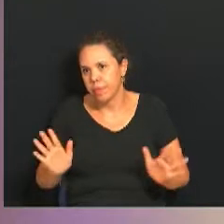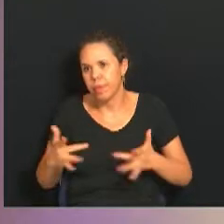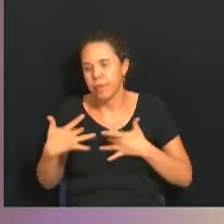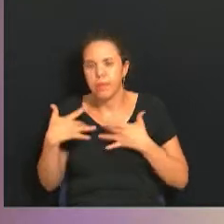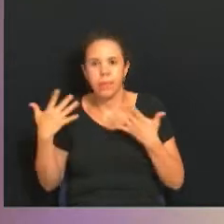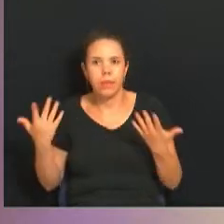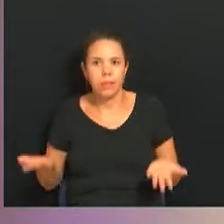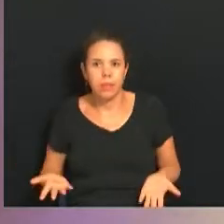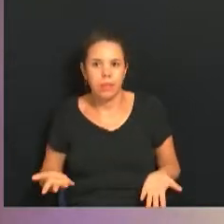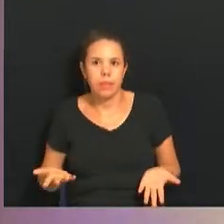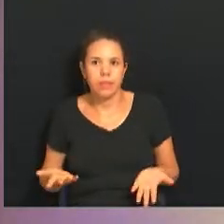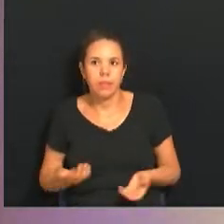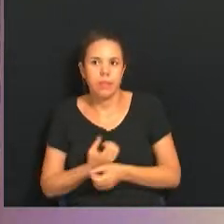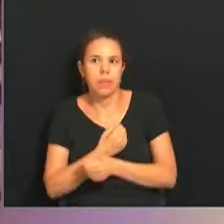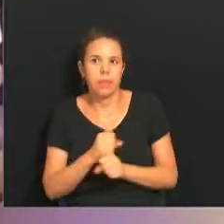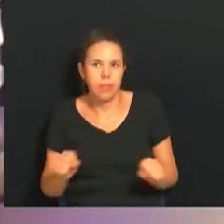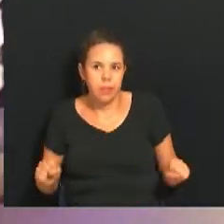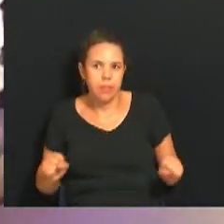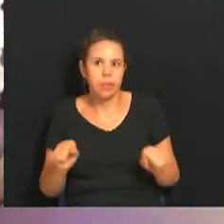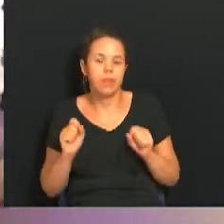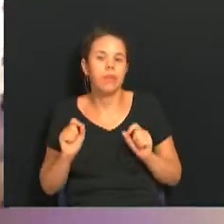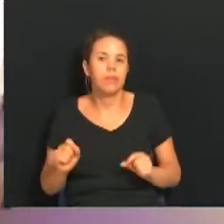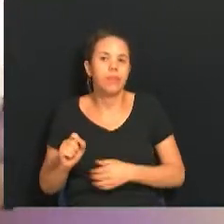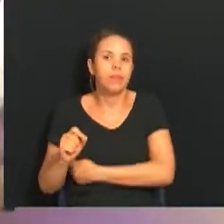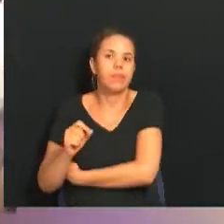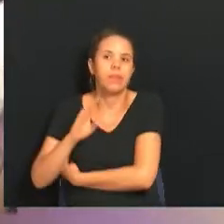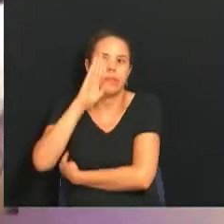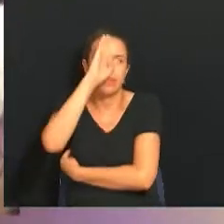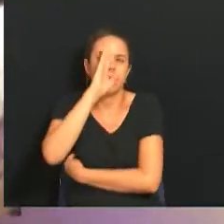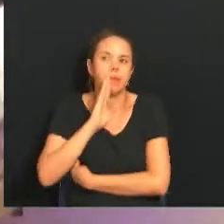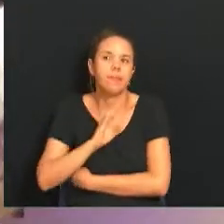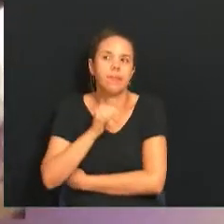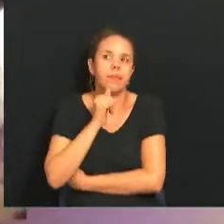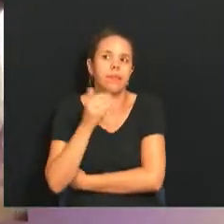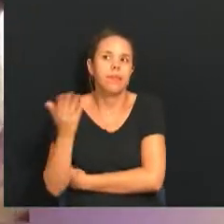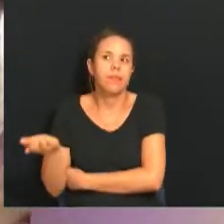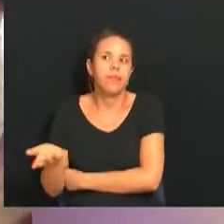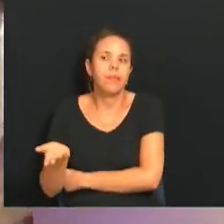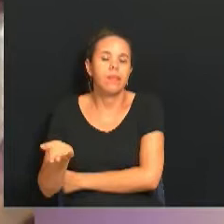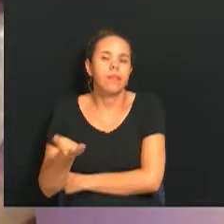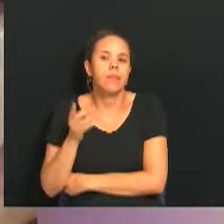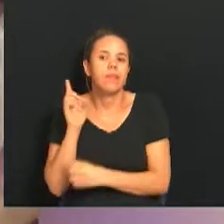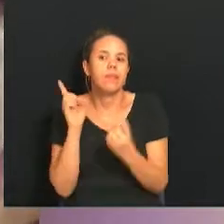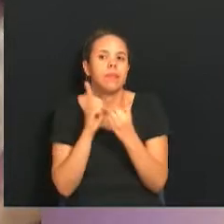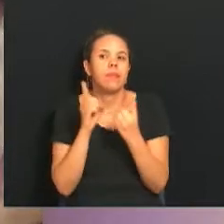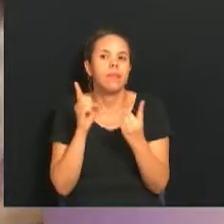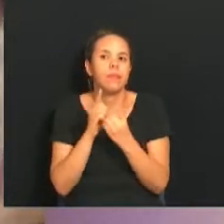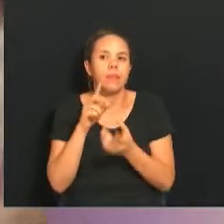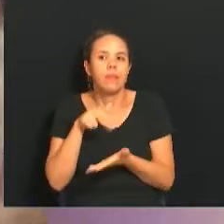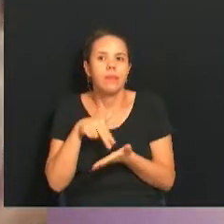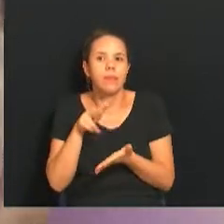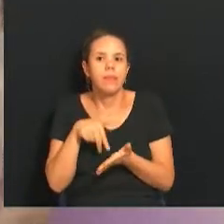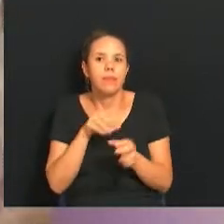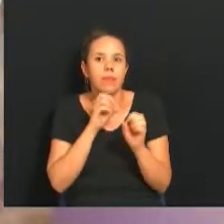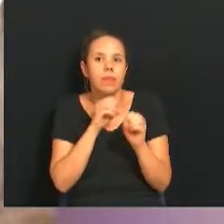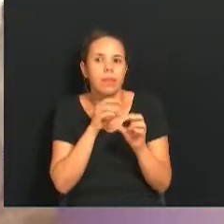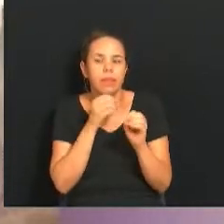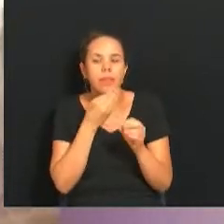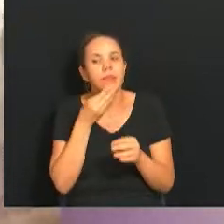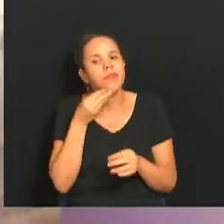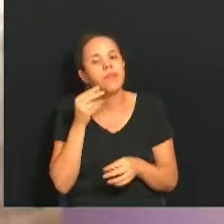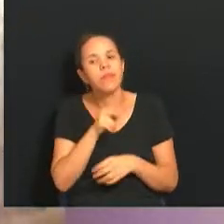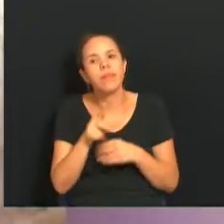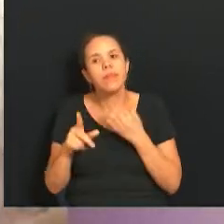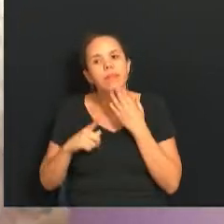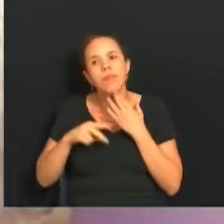Fica impossível. Agora, o que é gratuito, por exemplo, é o atendimento na dança de salão. Tem o professor todas